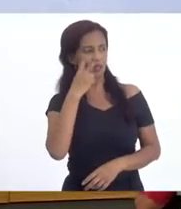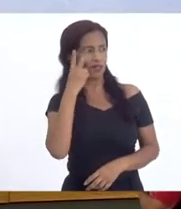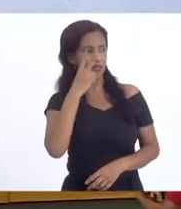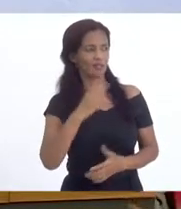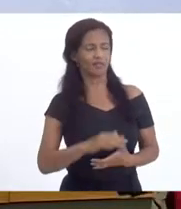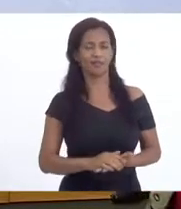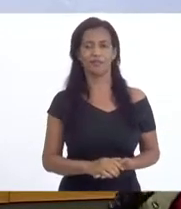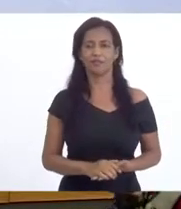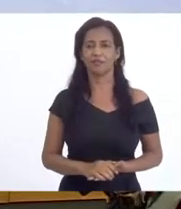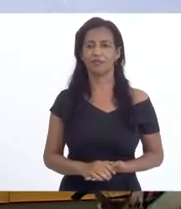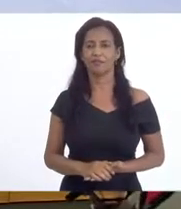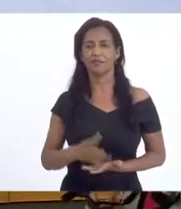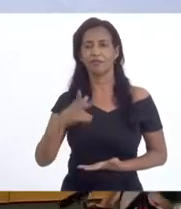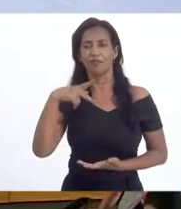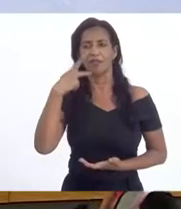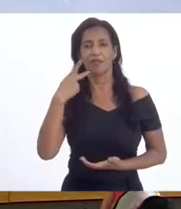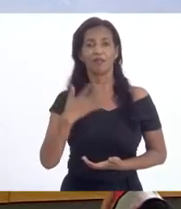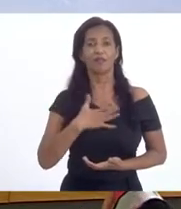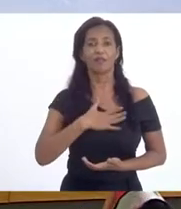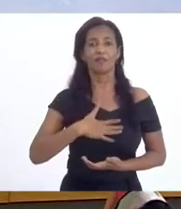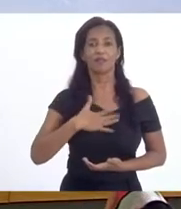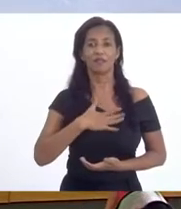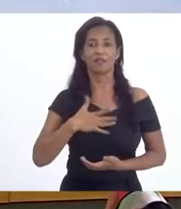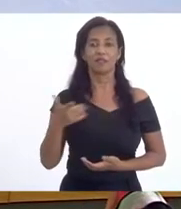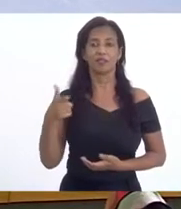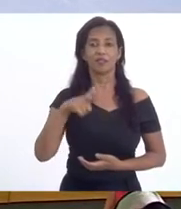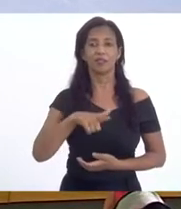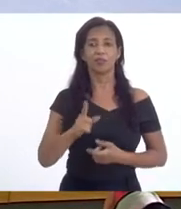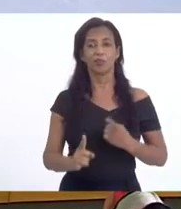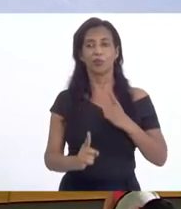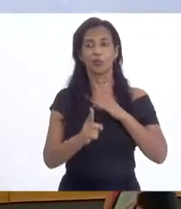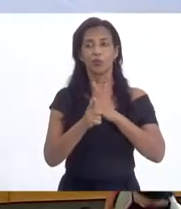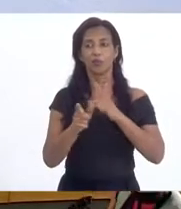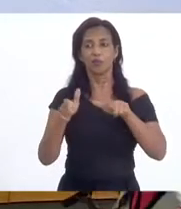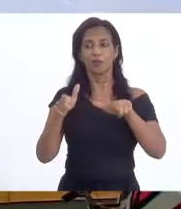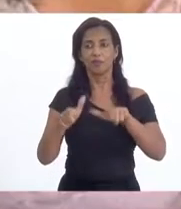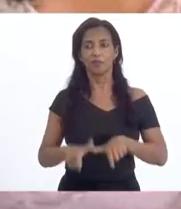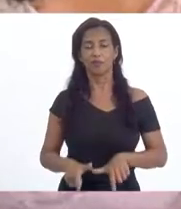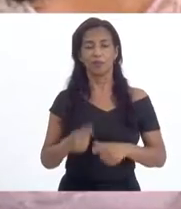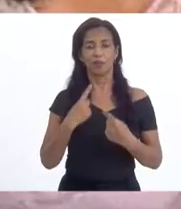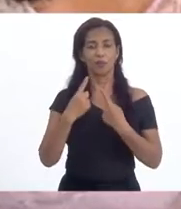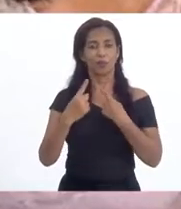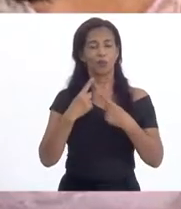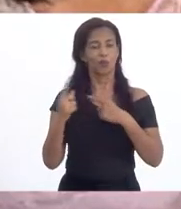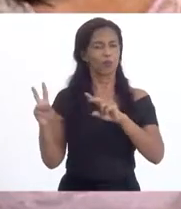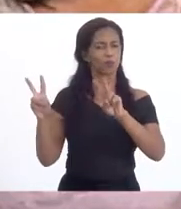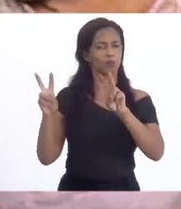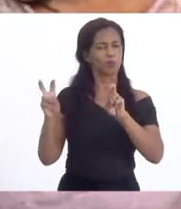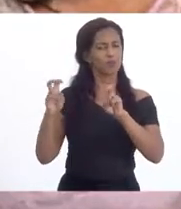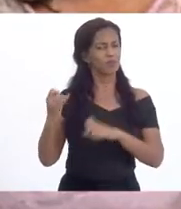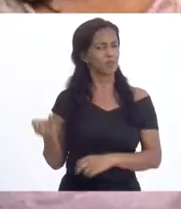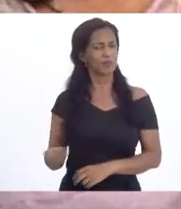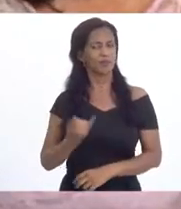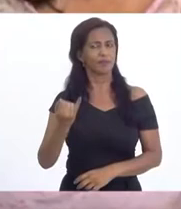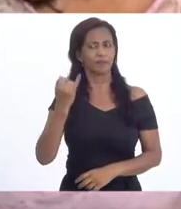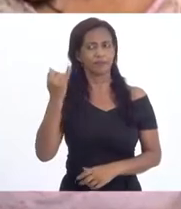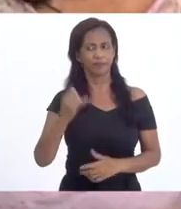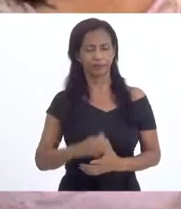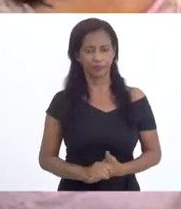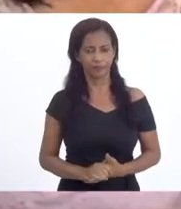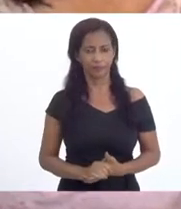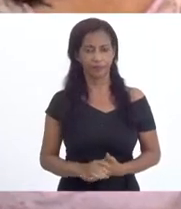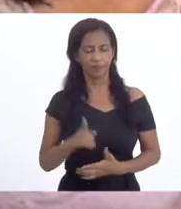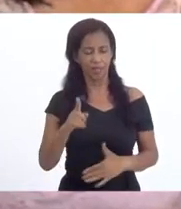Natália, e dizer da minha satisfação, mais uma vez, de me encontrar neste local para debater um assunto tão importante,